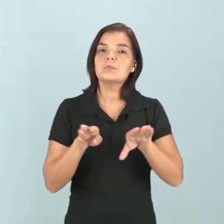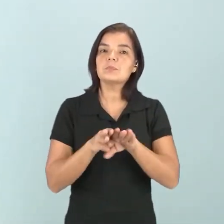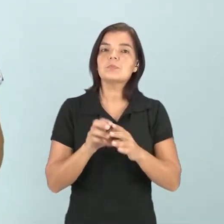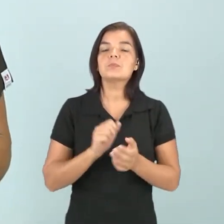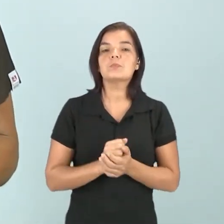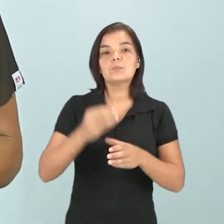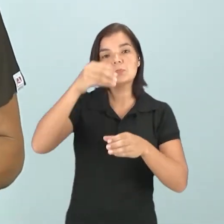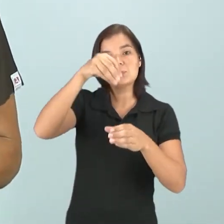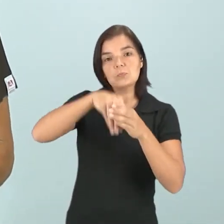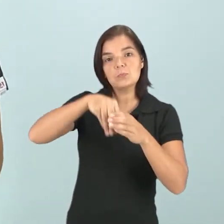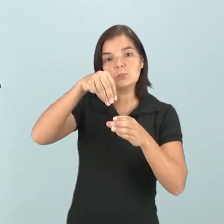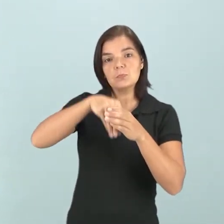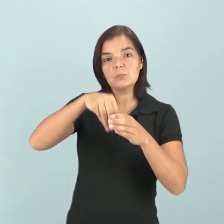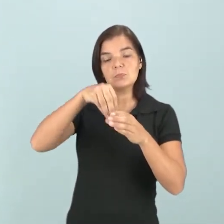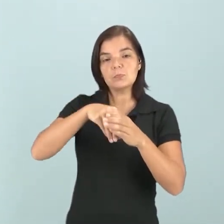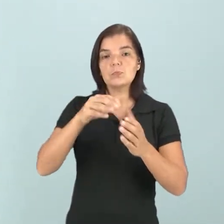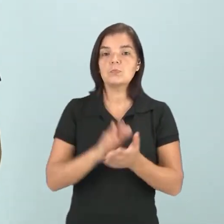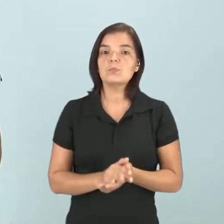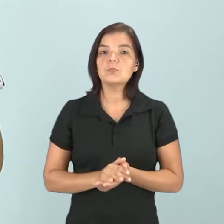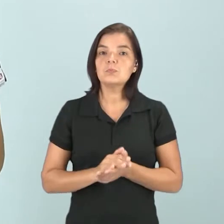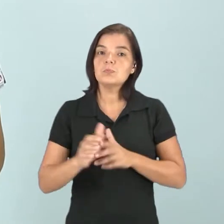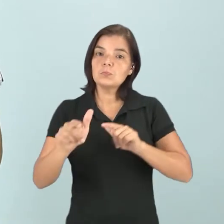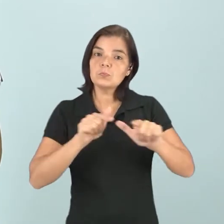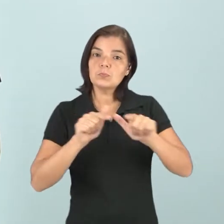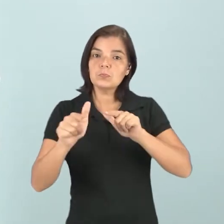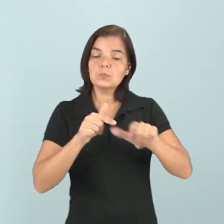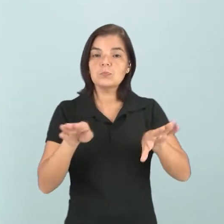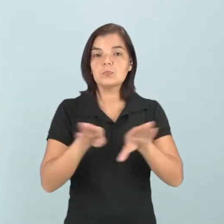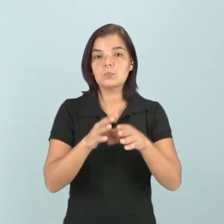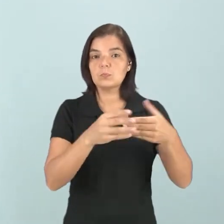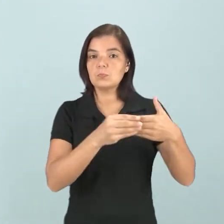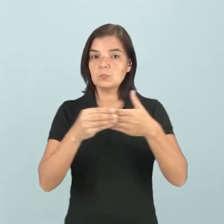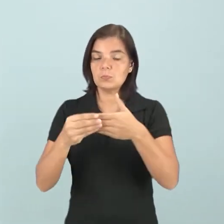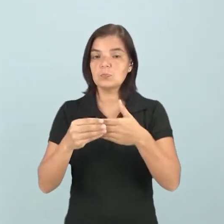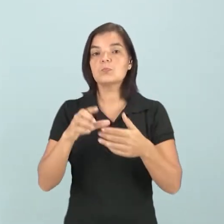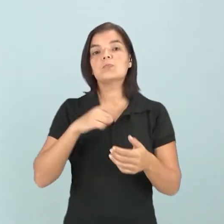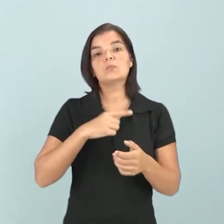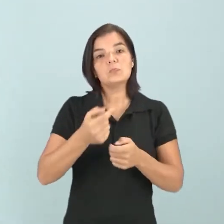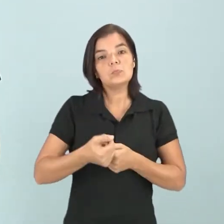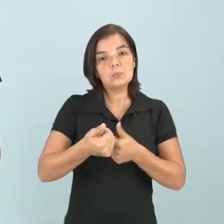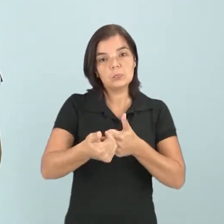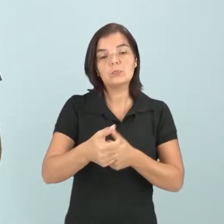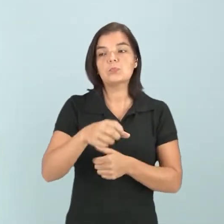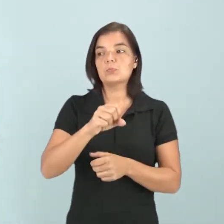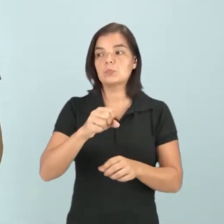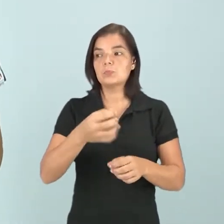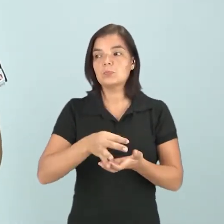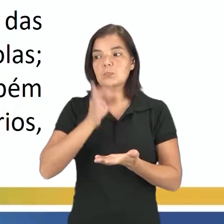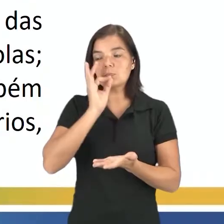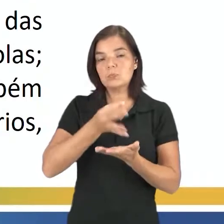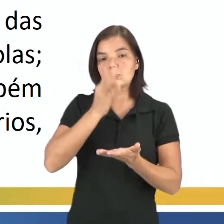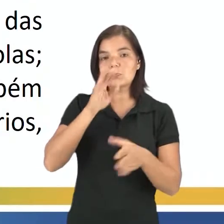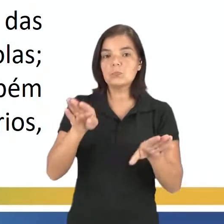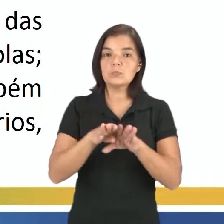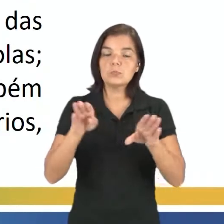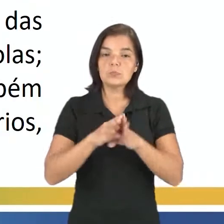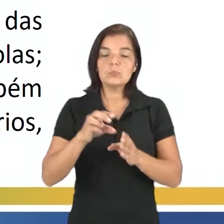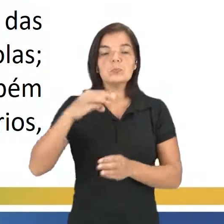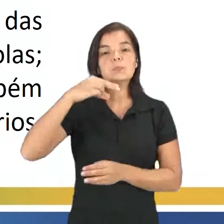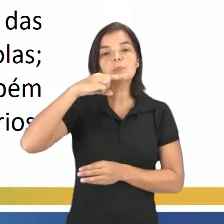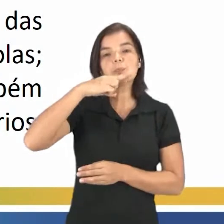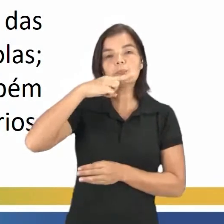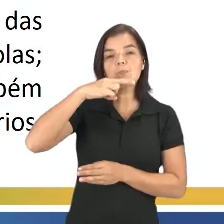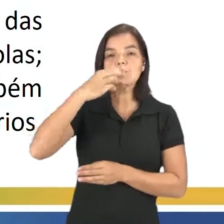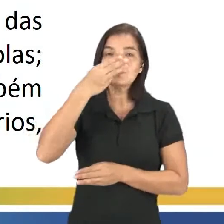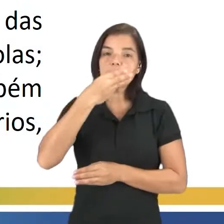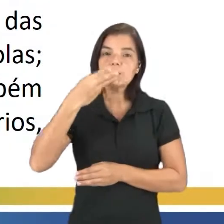E dentro desse meio de serviço, de transporte, nós temos que citar aí como a soja, o café, a cana-de-açúcar, que são,